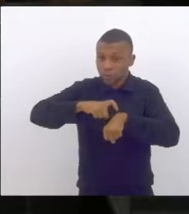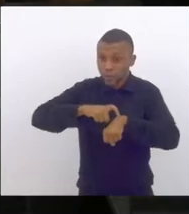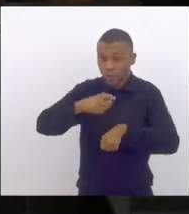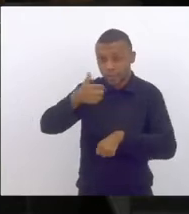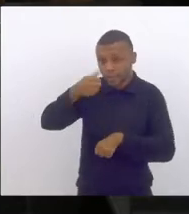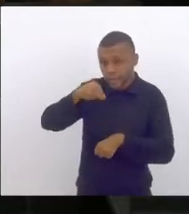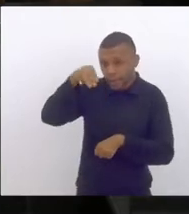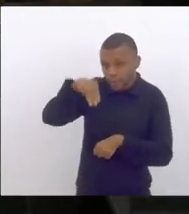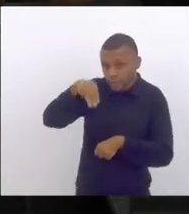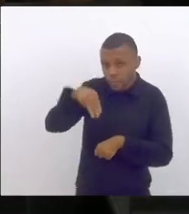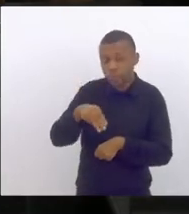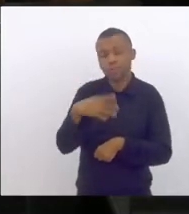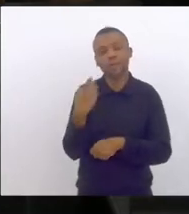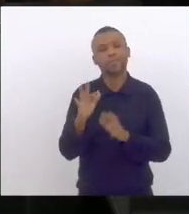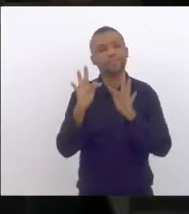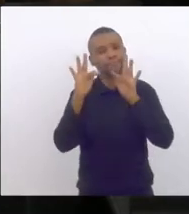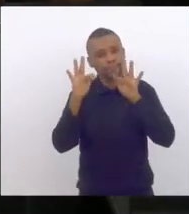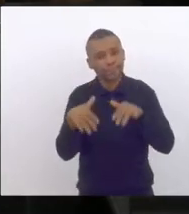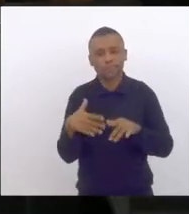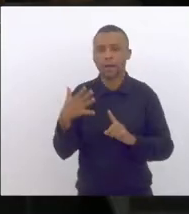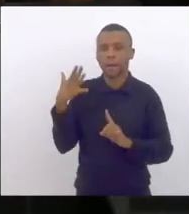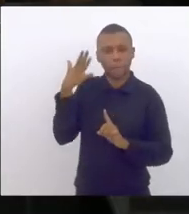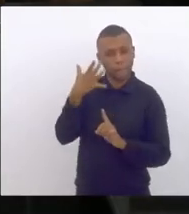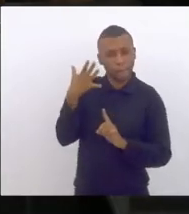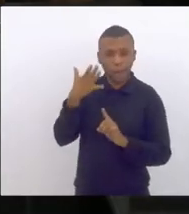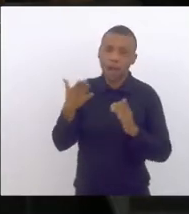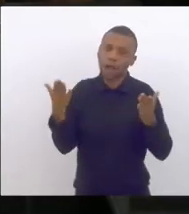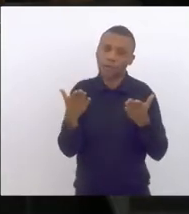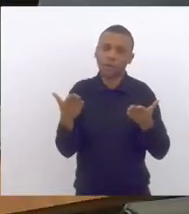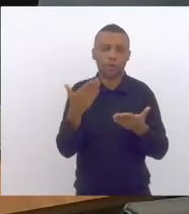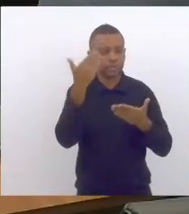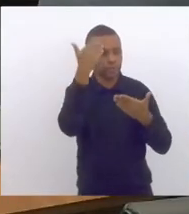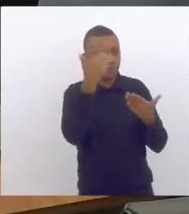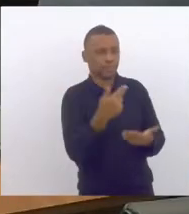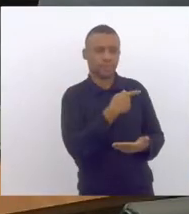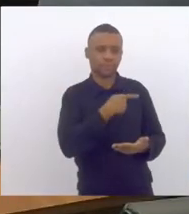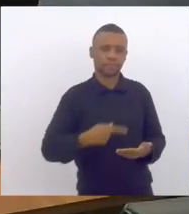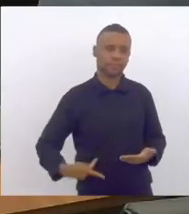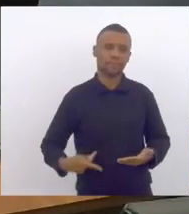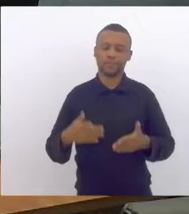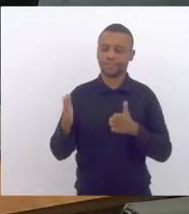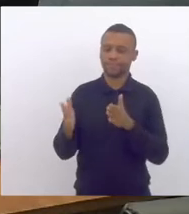minutos encerramento intervenção de hoje Muito obrigado senhora presidente